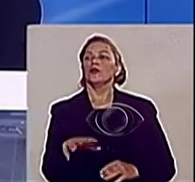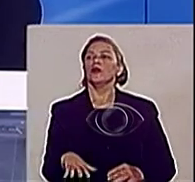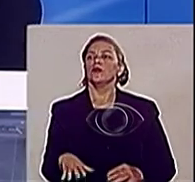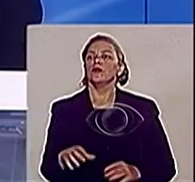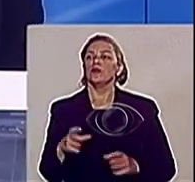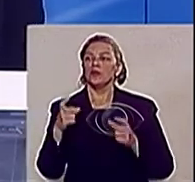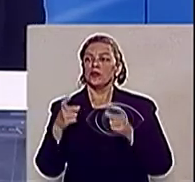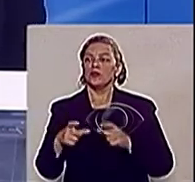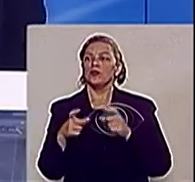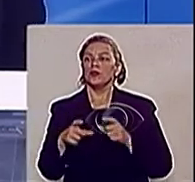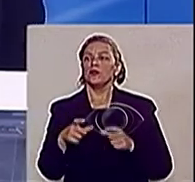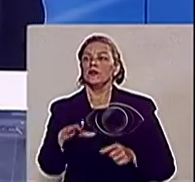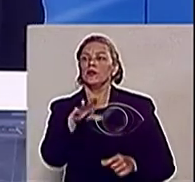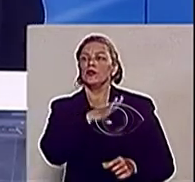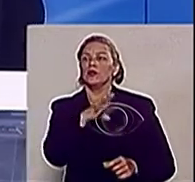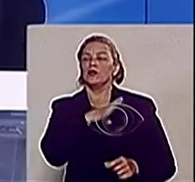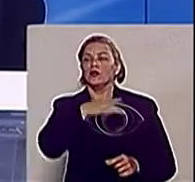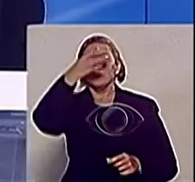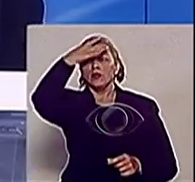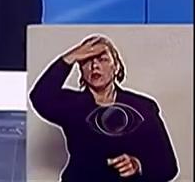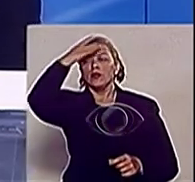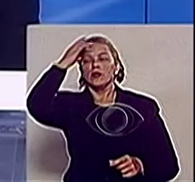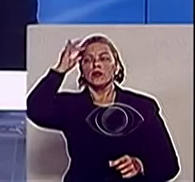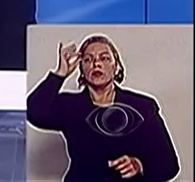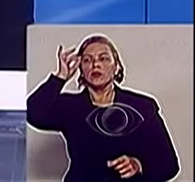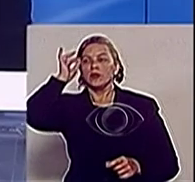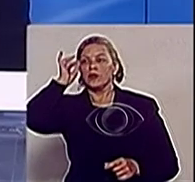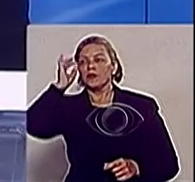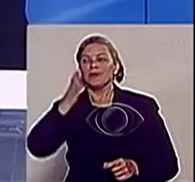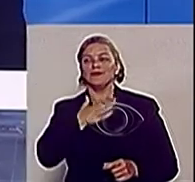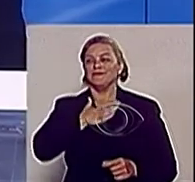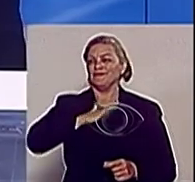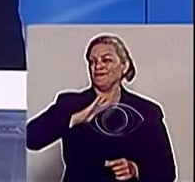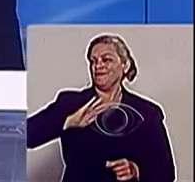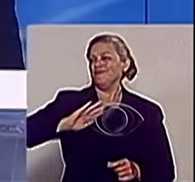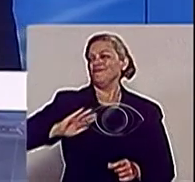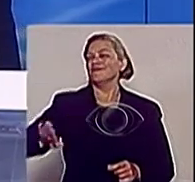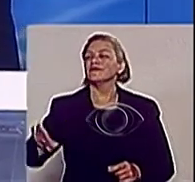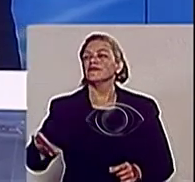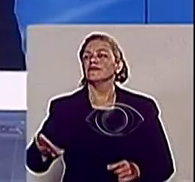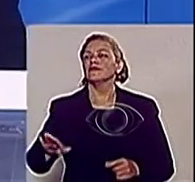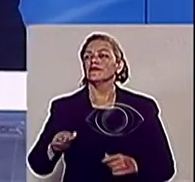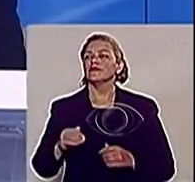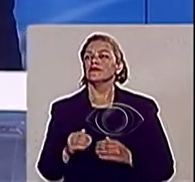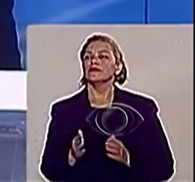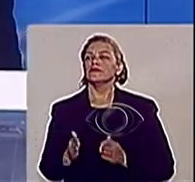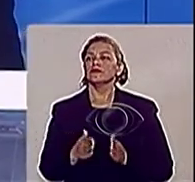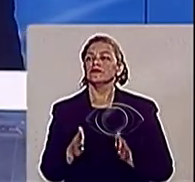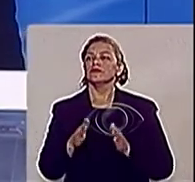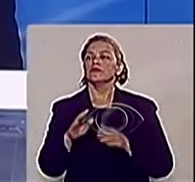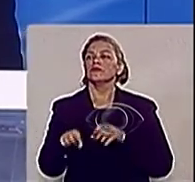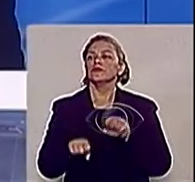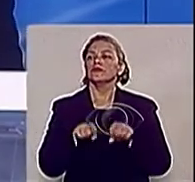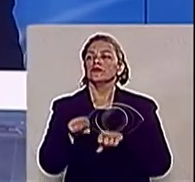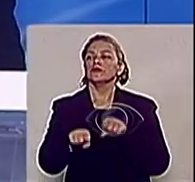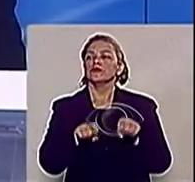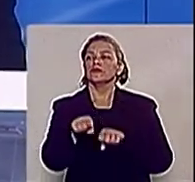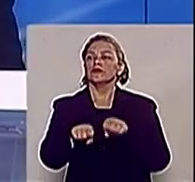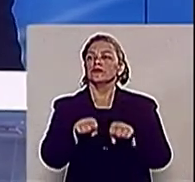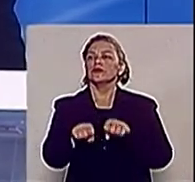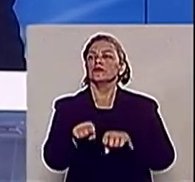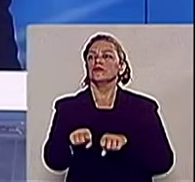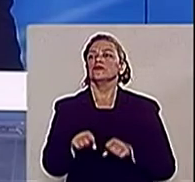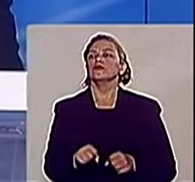população não aprovou a maneira como foi construída a ciclovia ali na Mare Tereza e